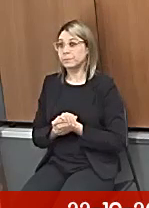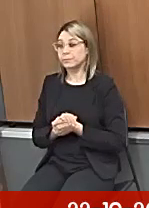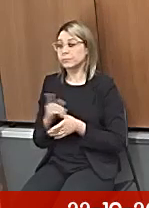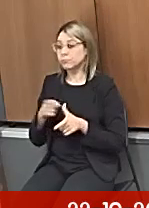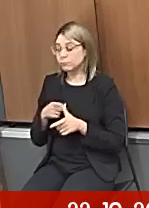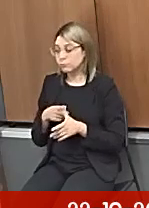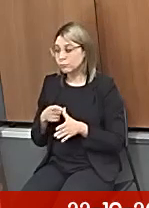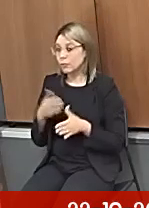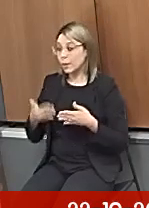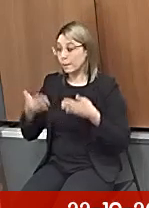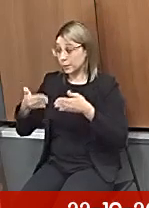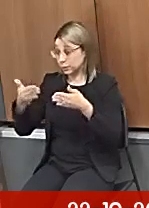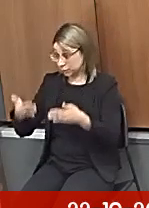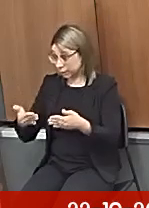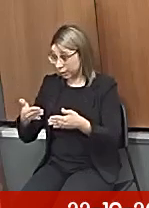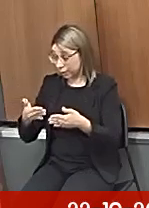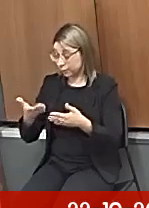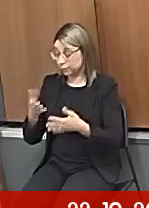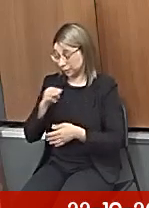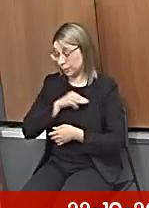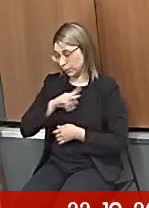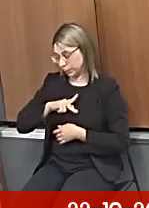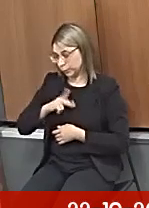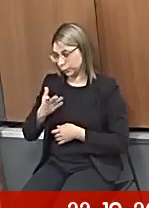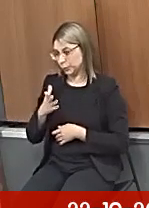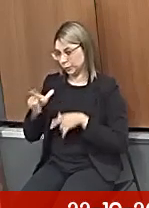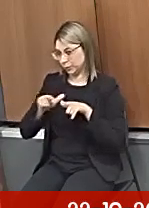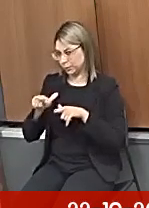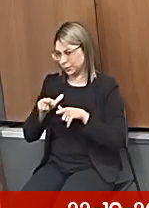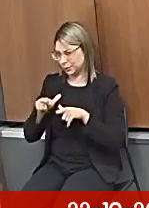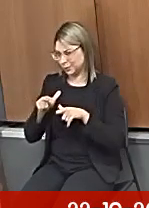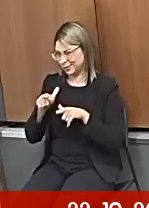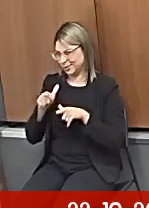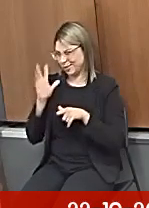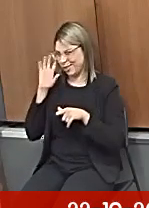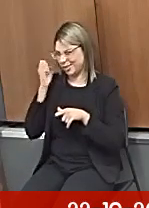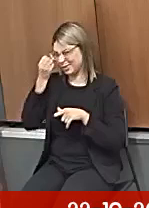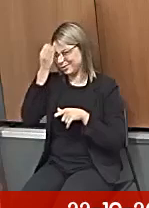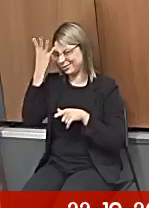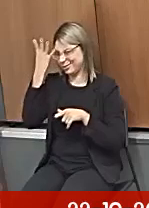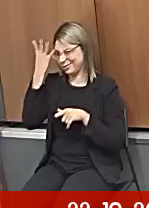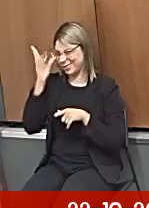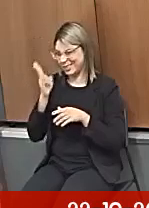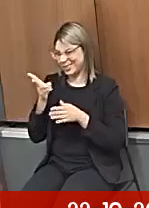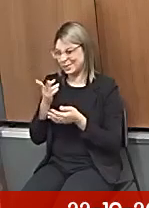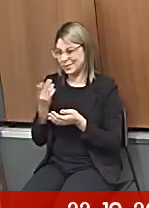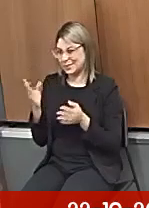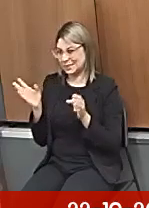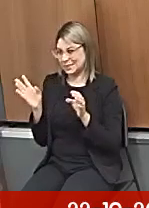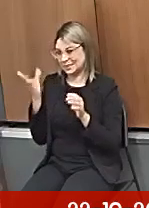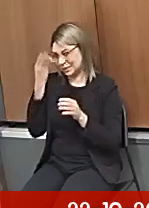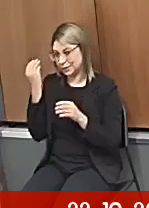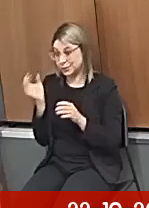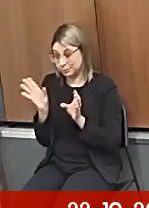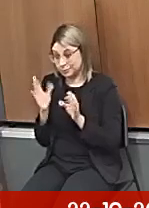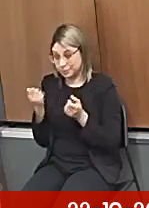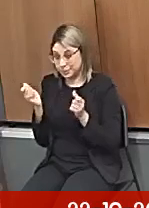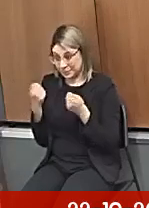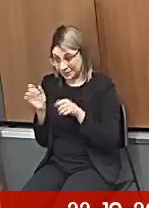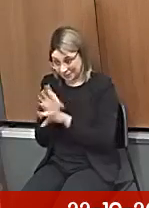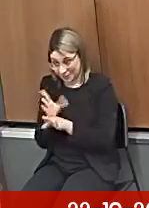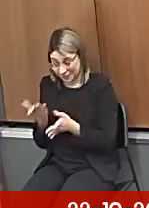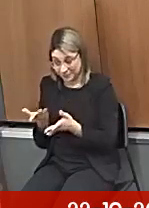o Ministério Público do Trabalho. Deixa eu ver se eu não esqueci de ninguém, que sempre eu esqueço de um. Para concluir, Vou